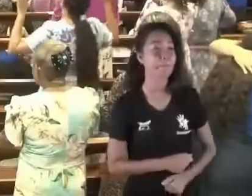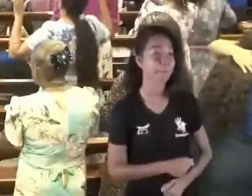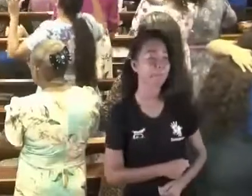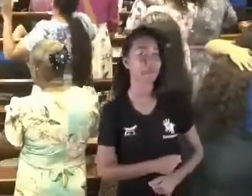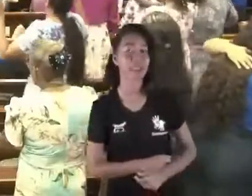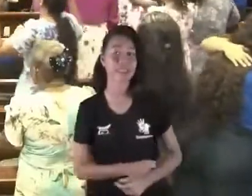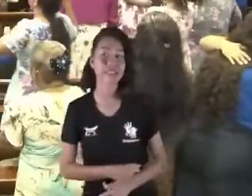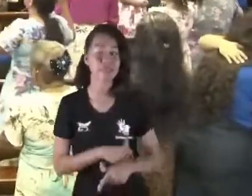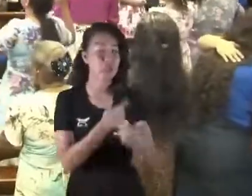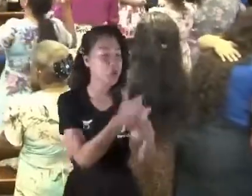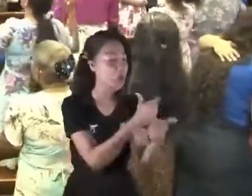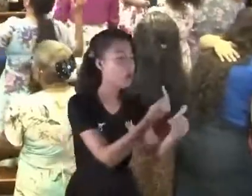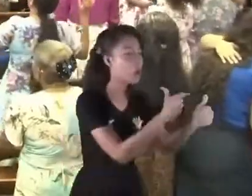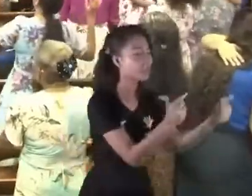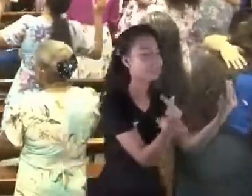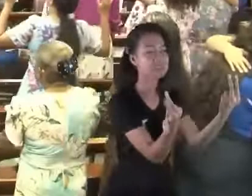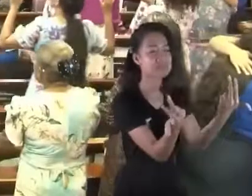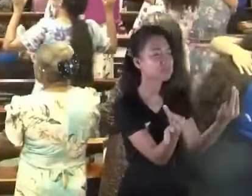Chegou 87.